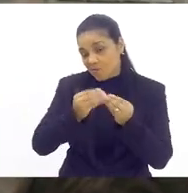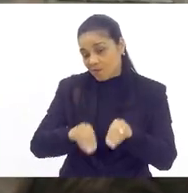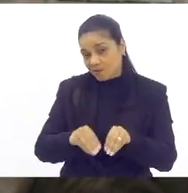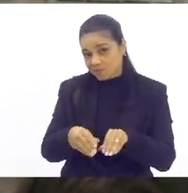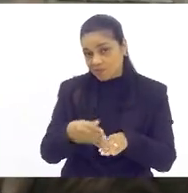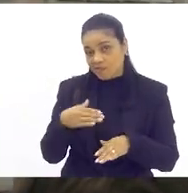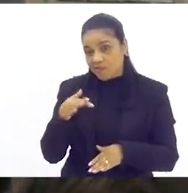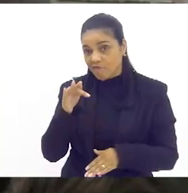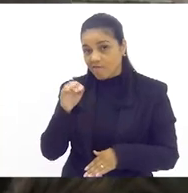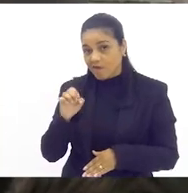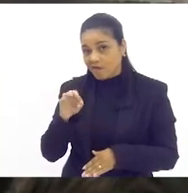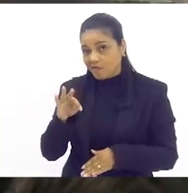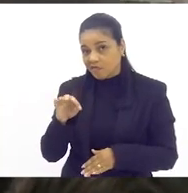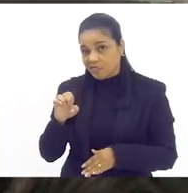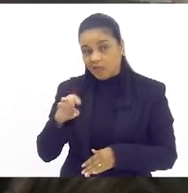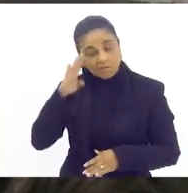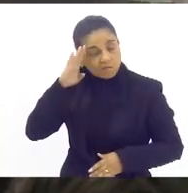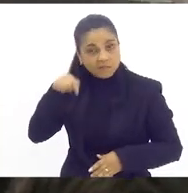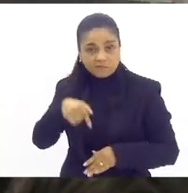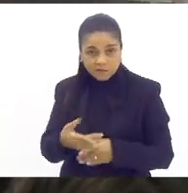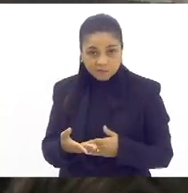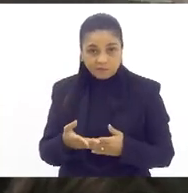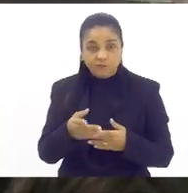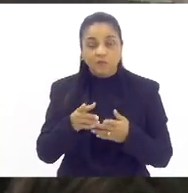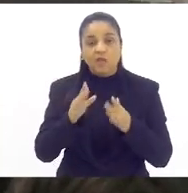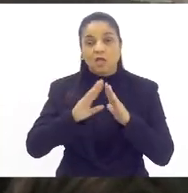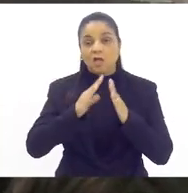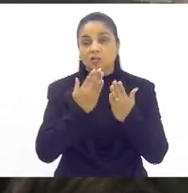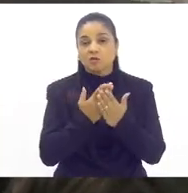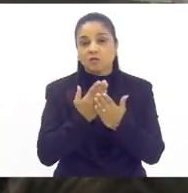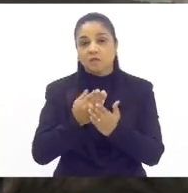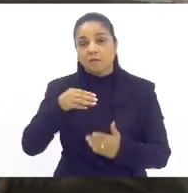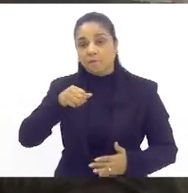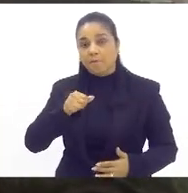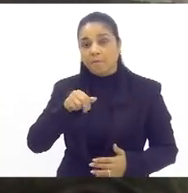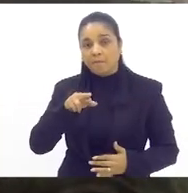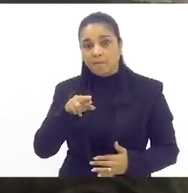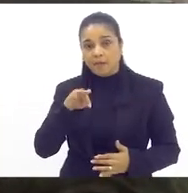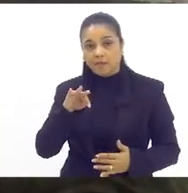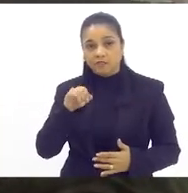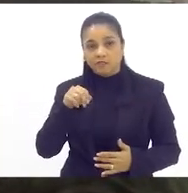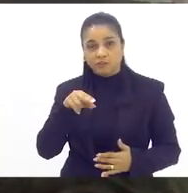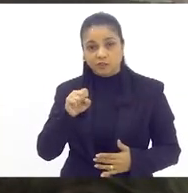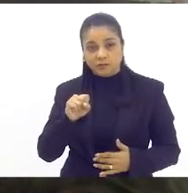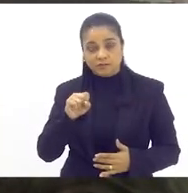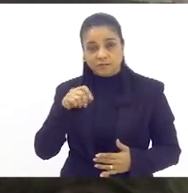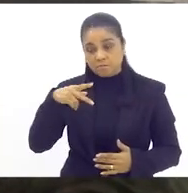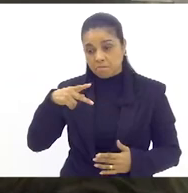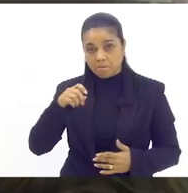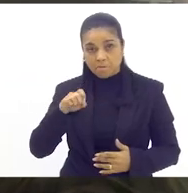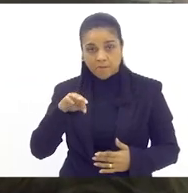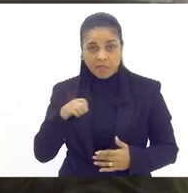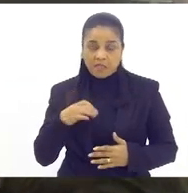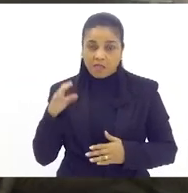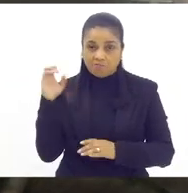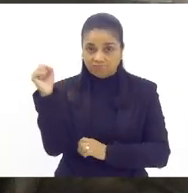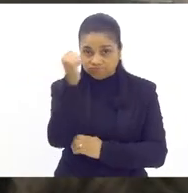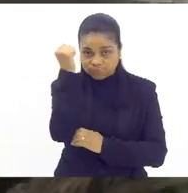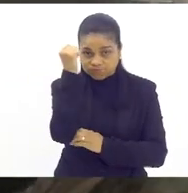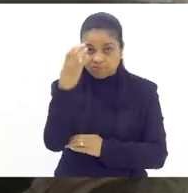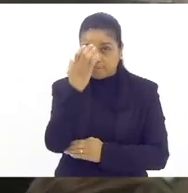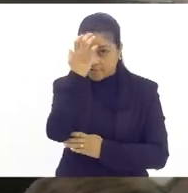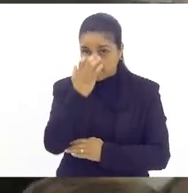FAETEC o que aconteceu no Martins Pena que foi interditado é o caso mais grave mas não é uma exceção